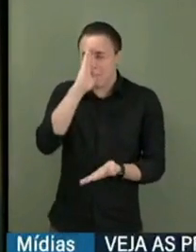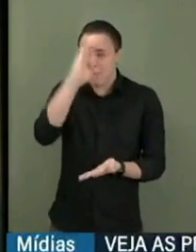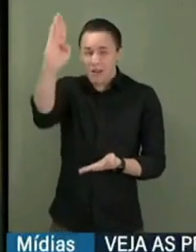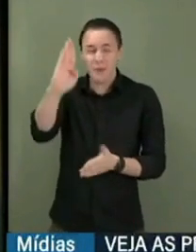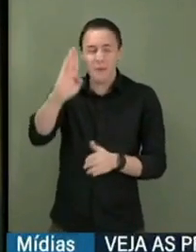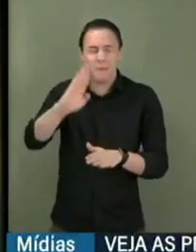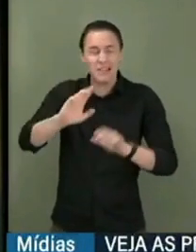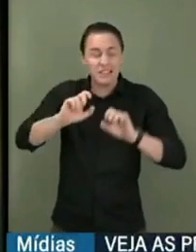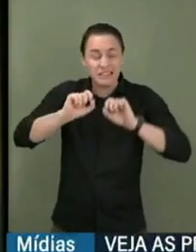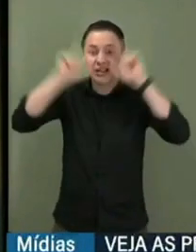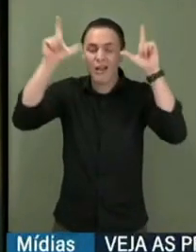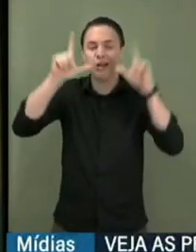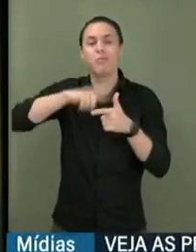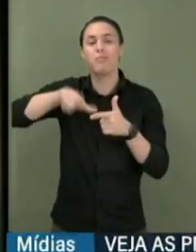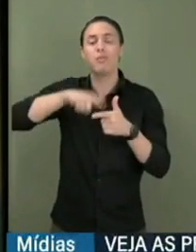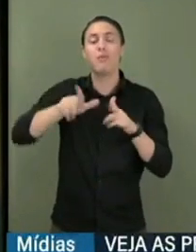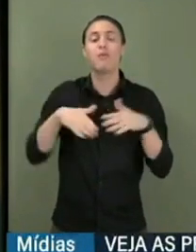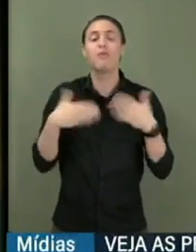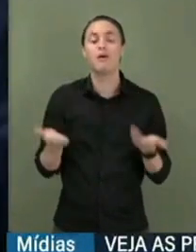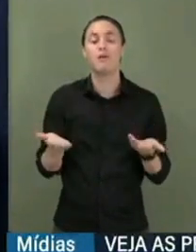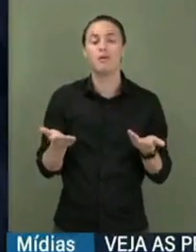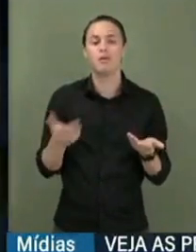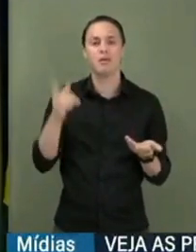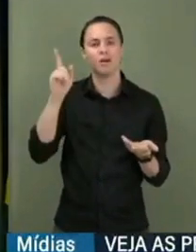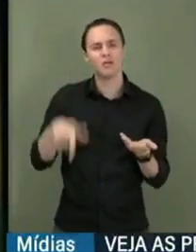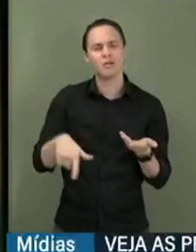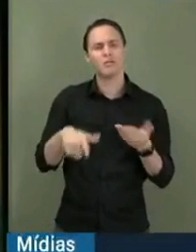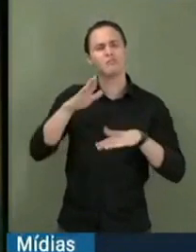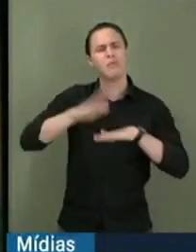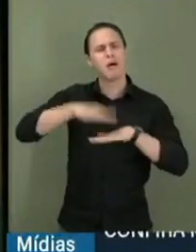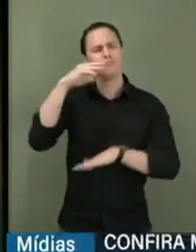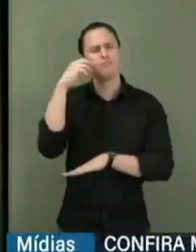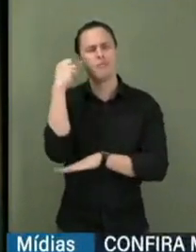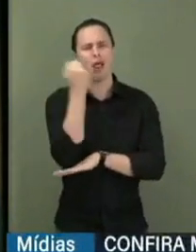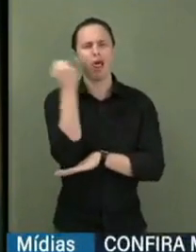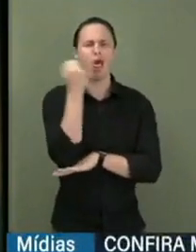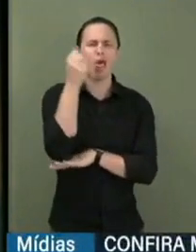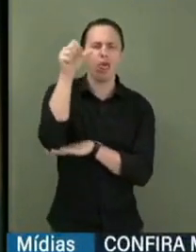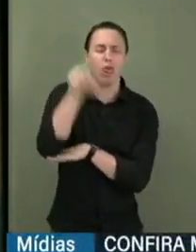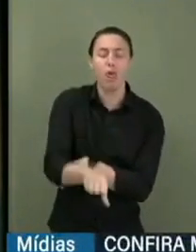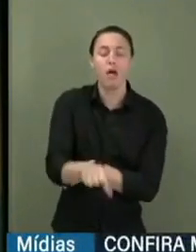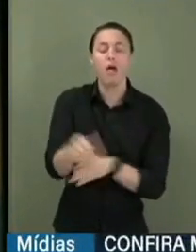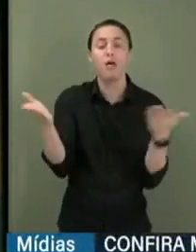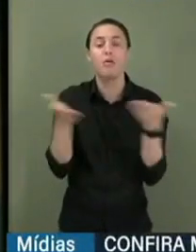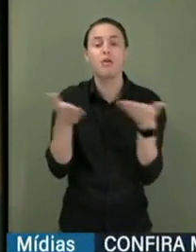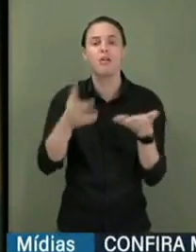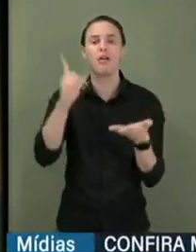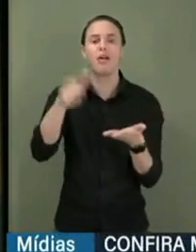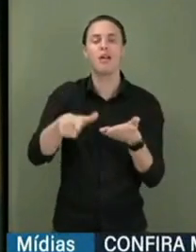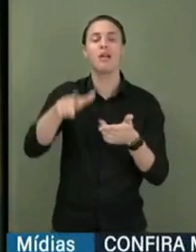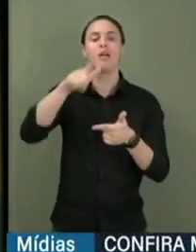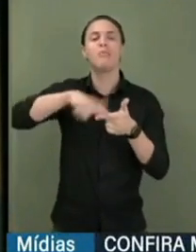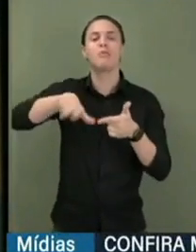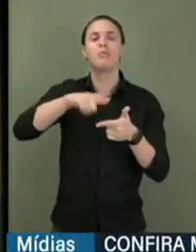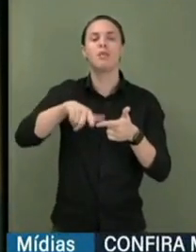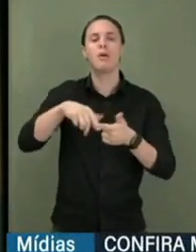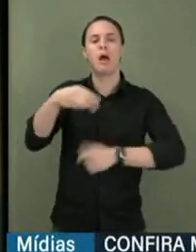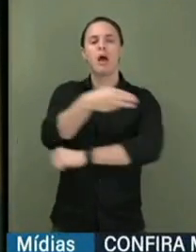crises que permanece e que se agrava nesse momento é a crise moral.